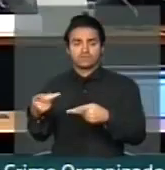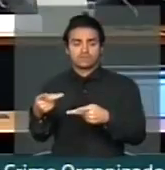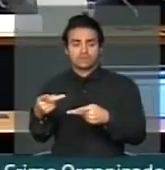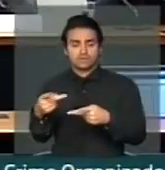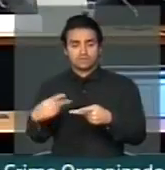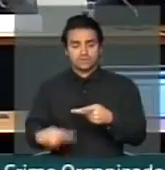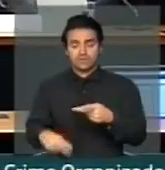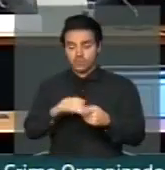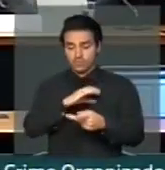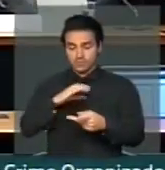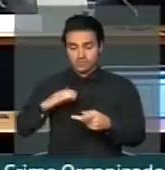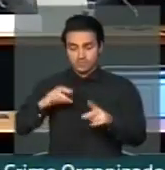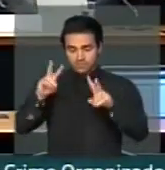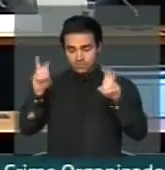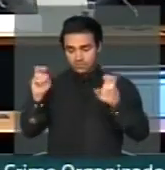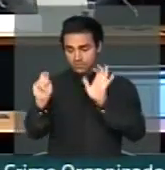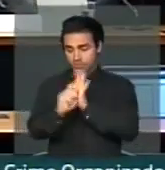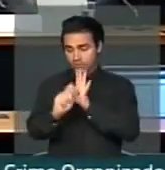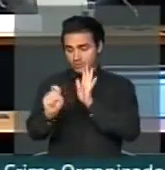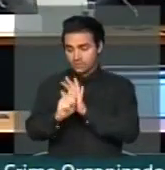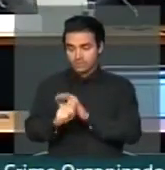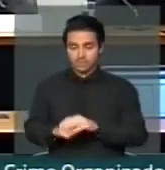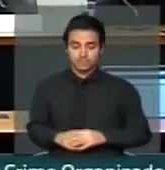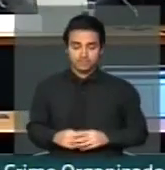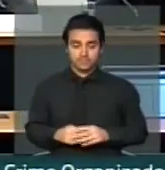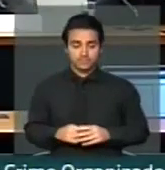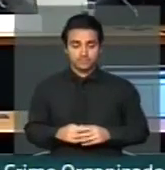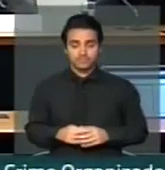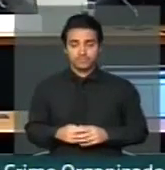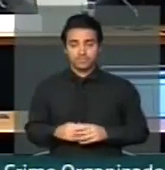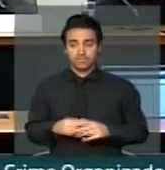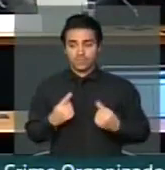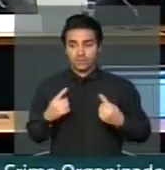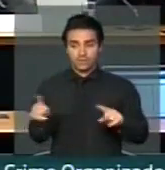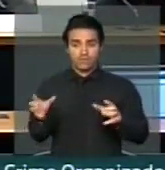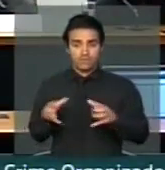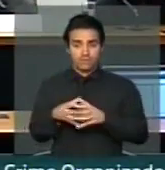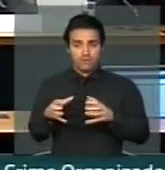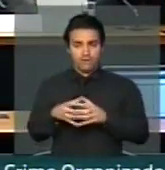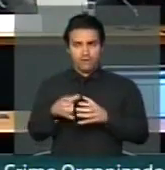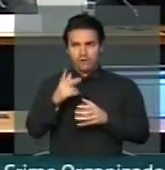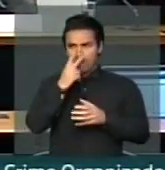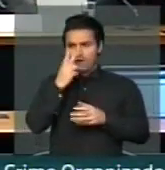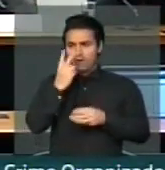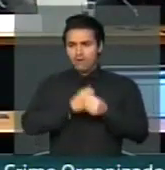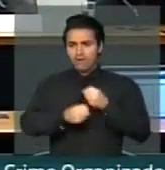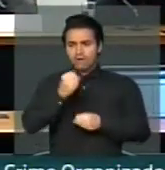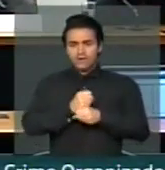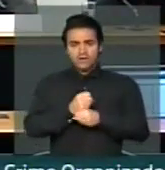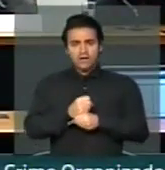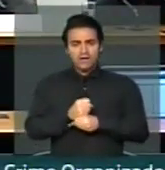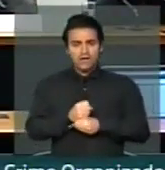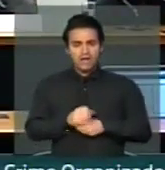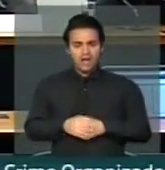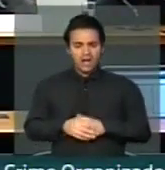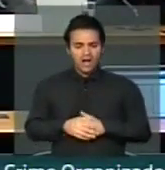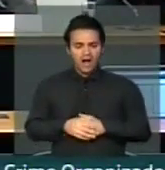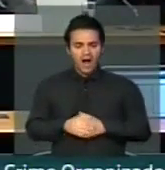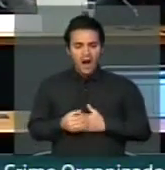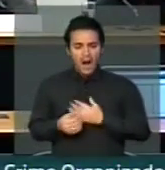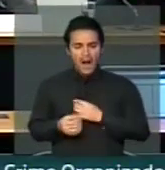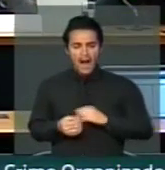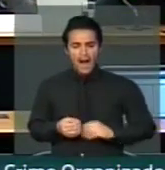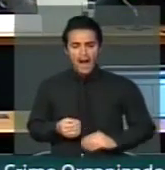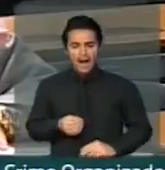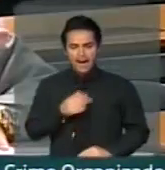drogas e e combate ao crime organizado o ano atrasado acho que é importante